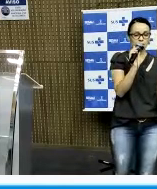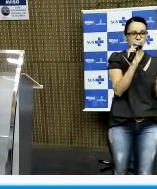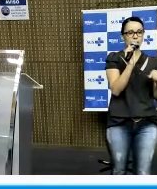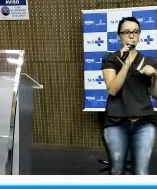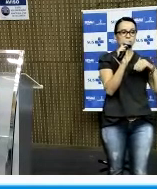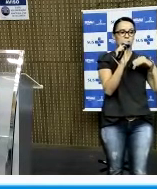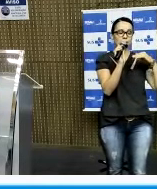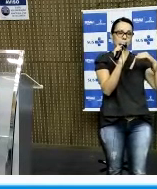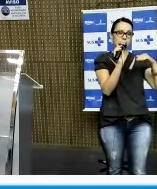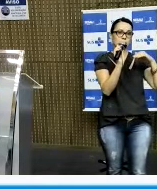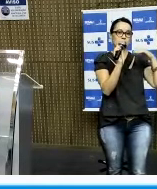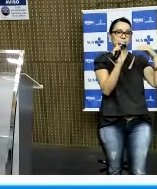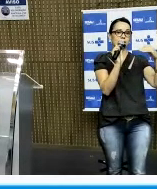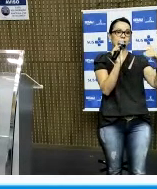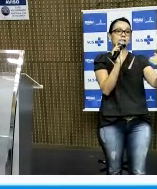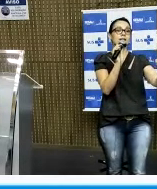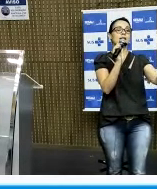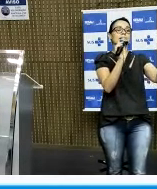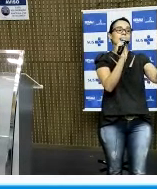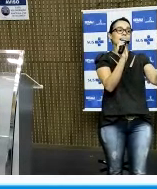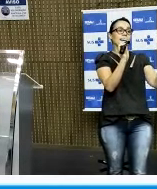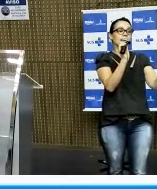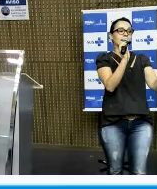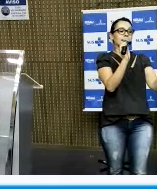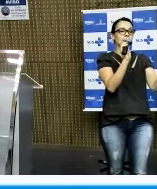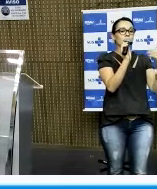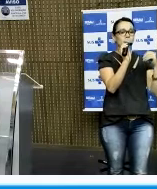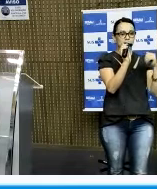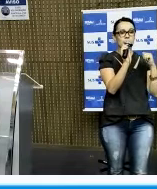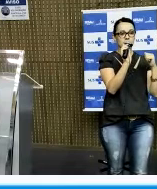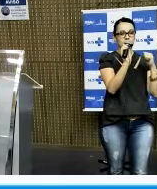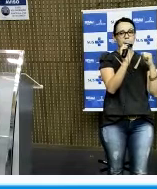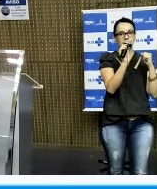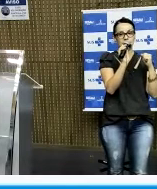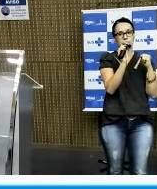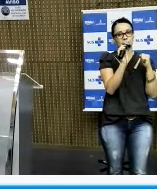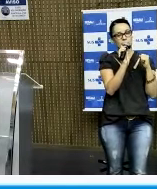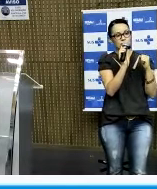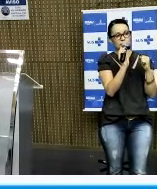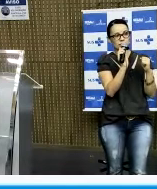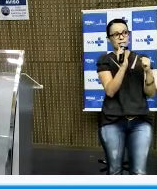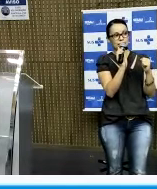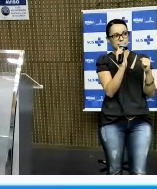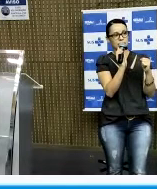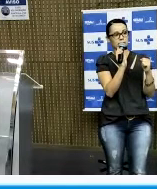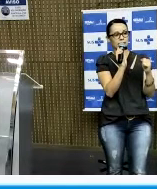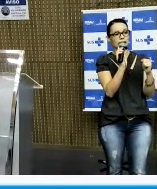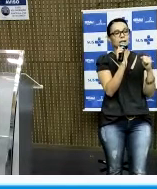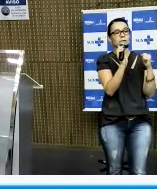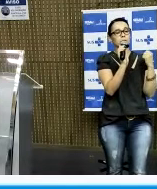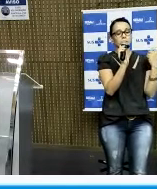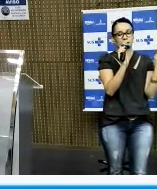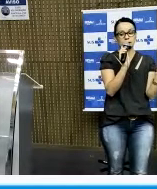está relacionado aos contatos dos pacientes nossos mesmos, vinculados diretamente à nossa unidade,